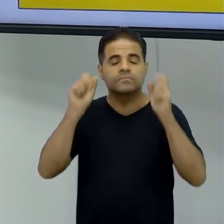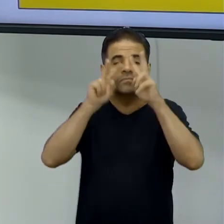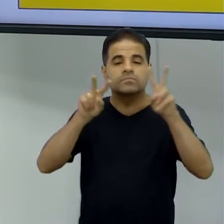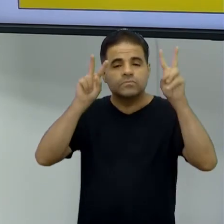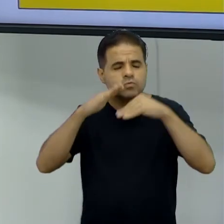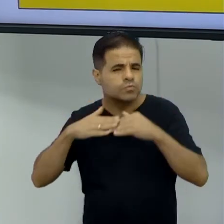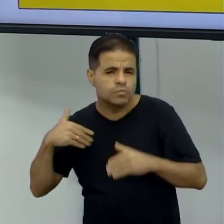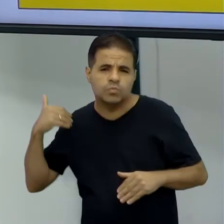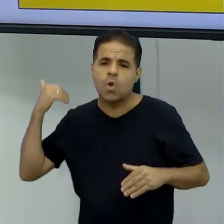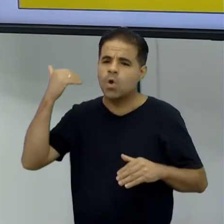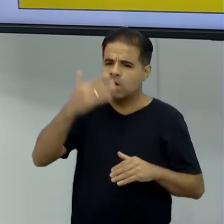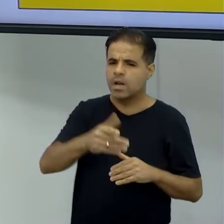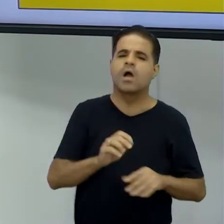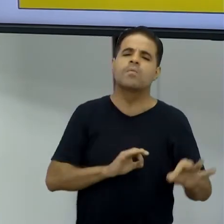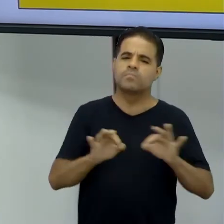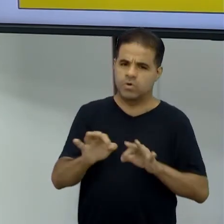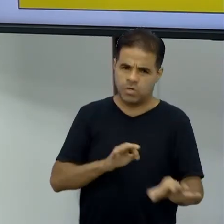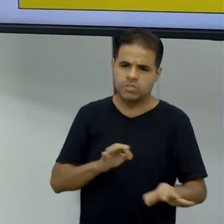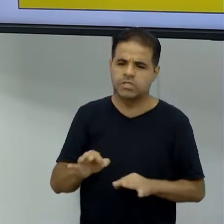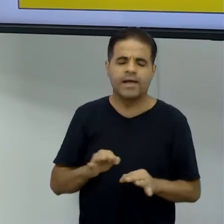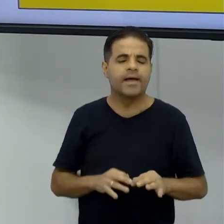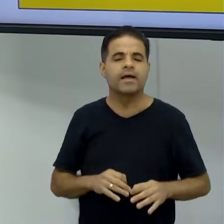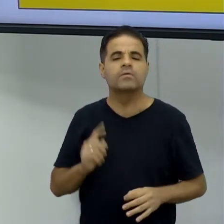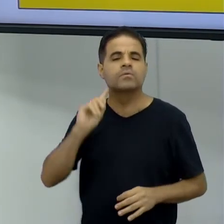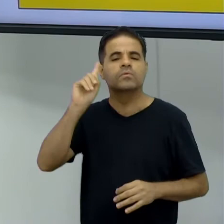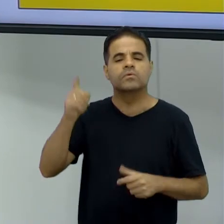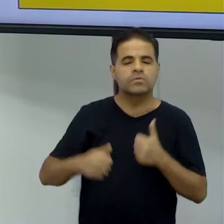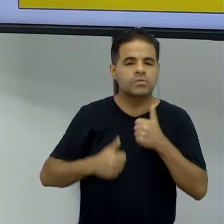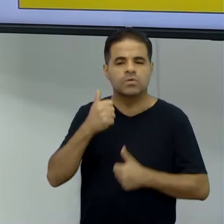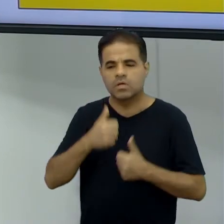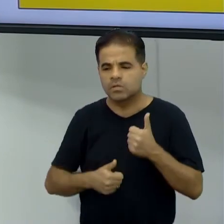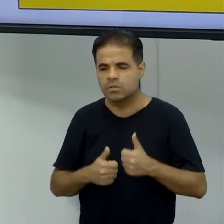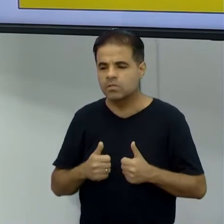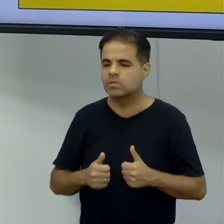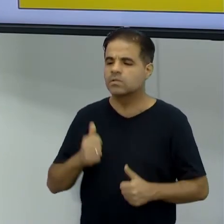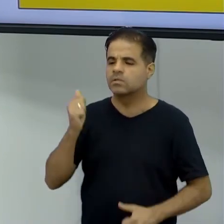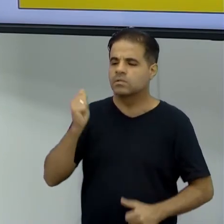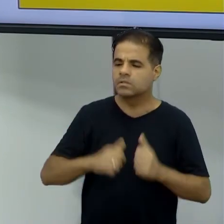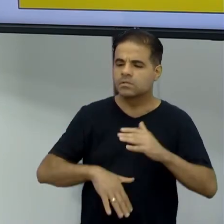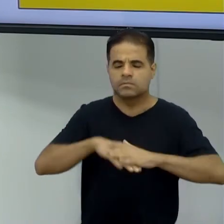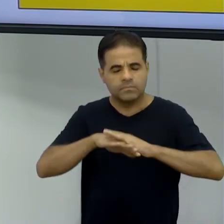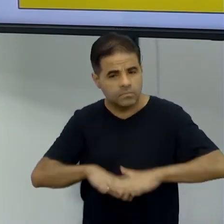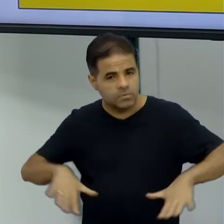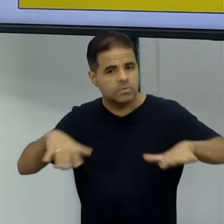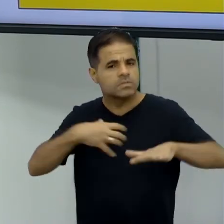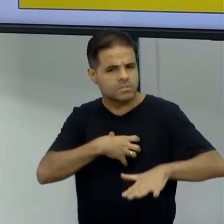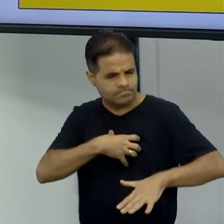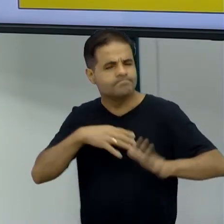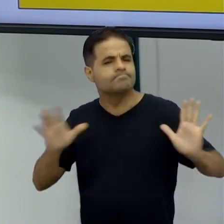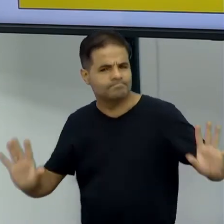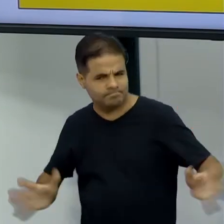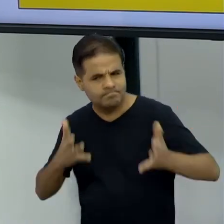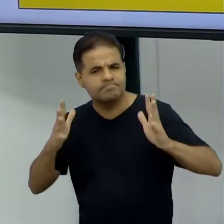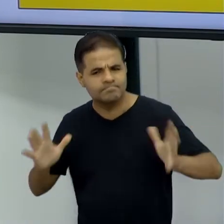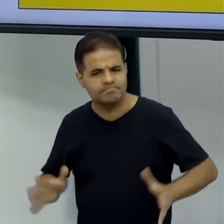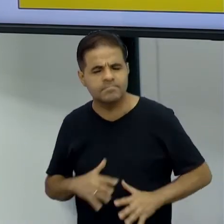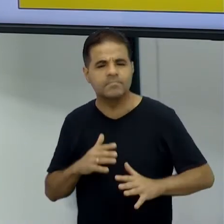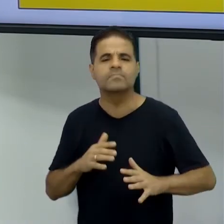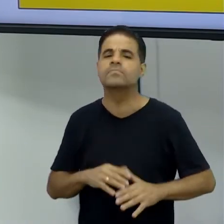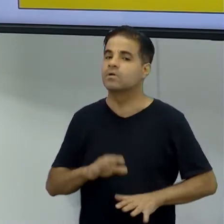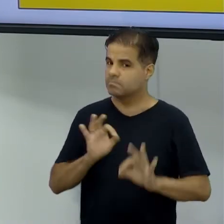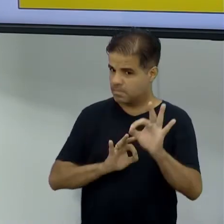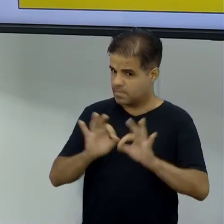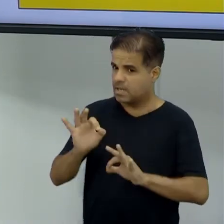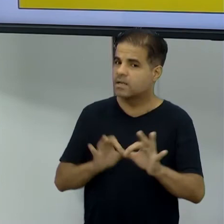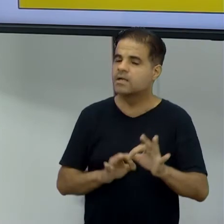olhar. Ah! É de um projeto social do ex-jogador pentacampeão do mundo, Ricardinho, em que ele incentiva a prática do futebol de 5. Nós